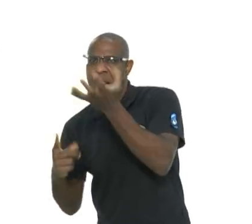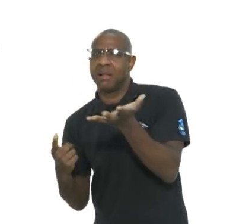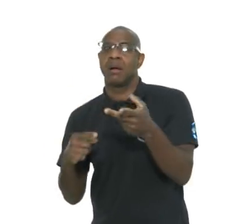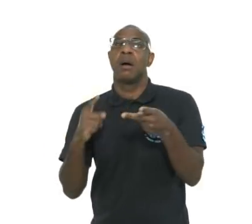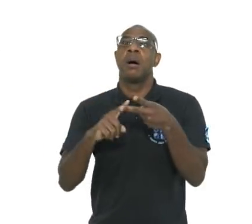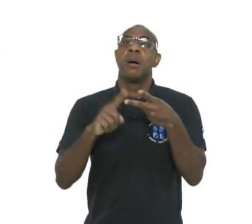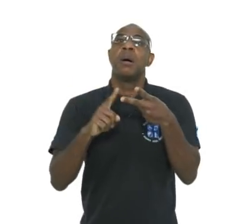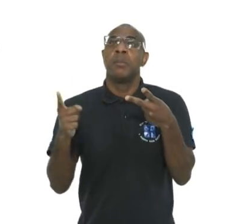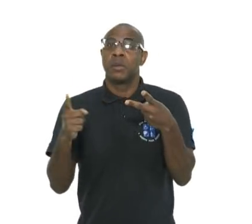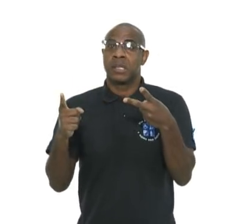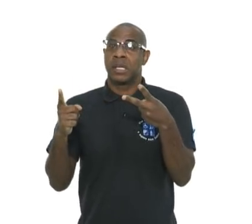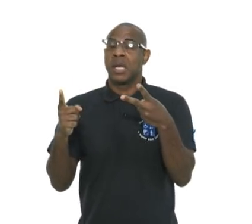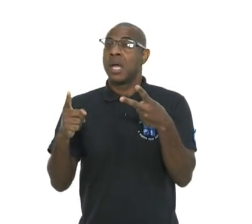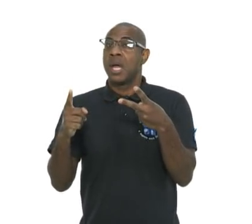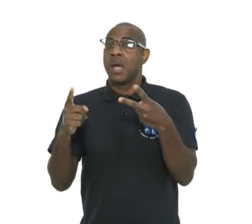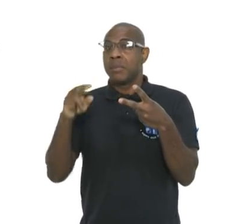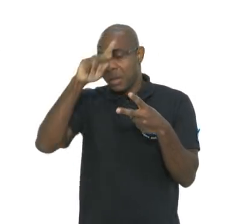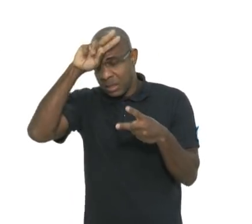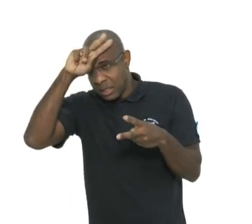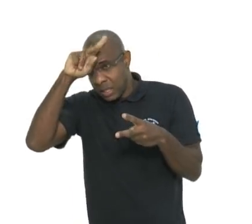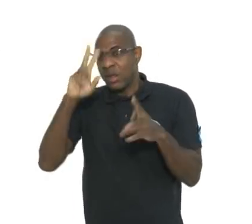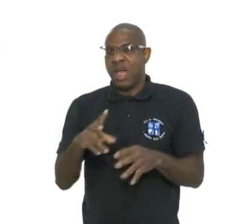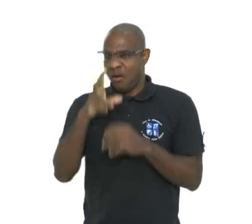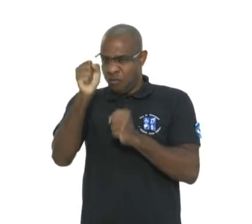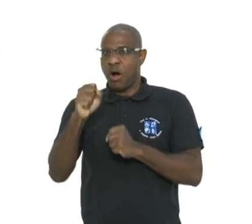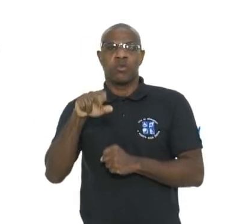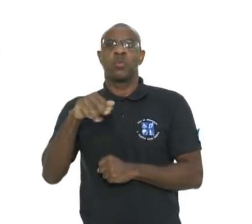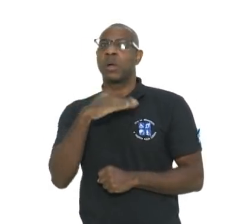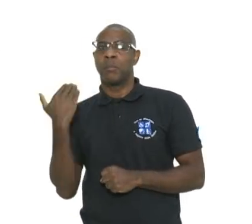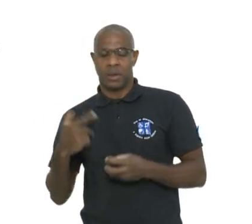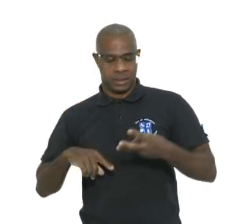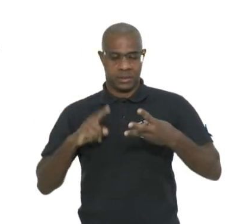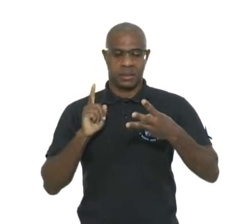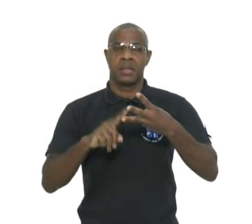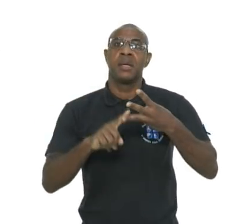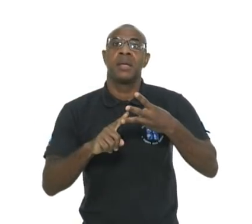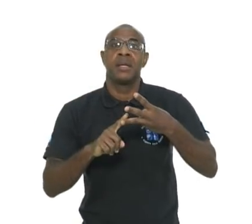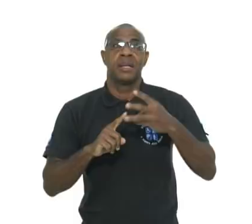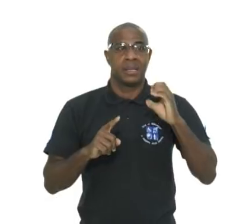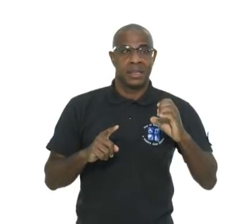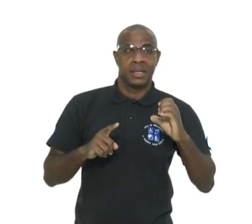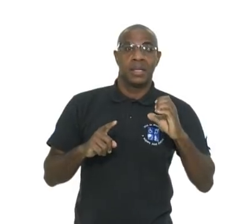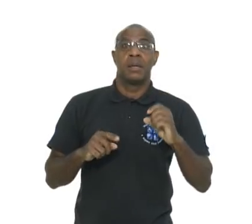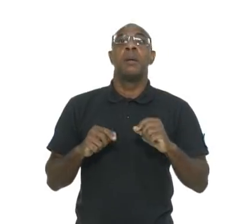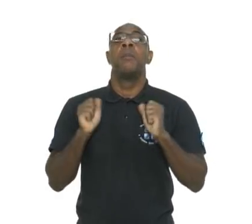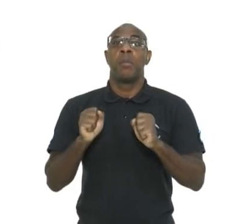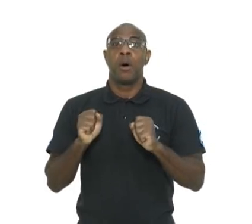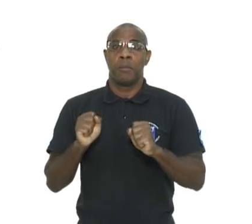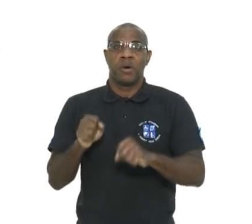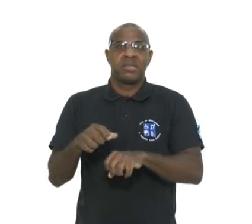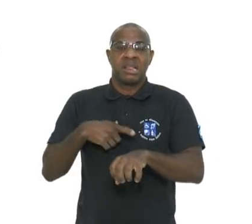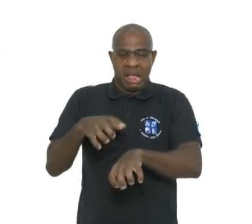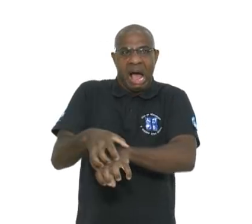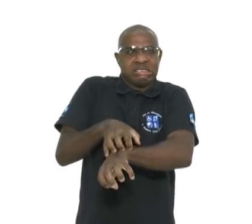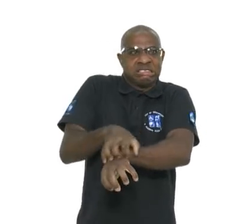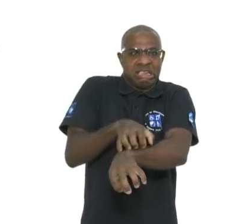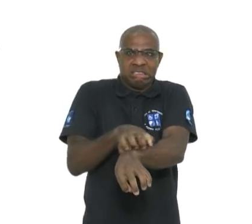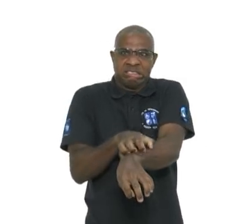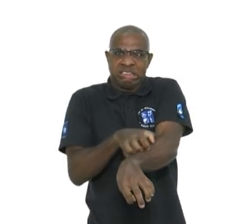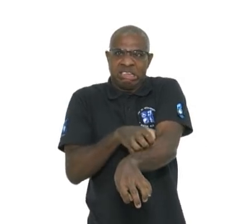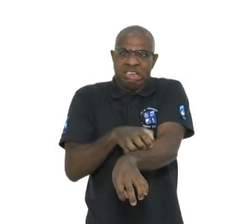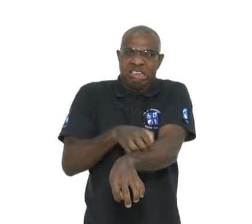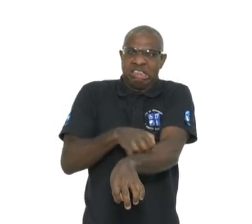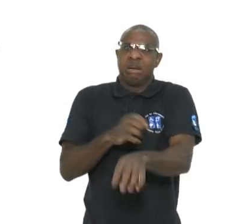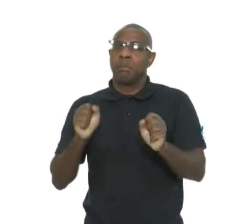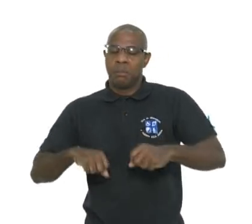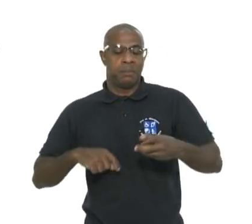é muito resistente e não morrerá? Ou letra C, porque ele pode causar alergias? Ou letra